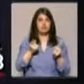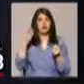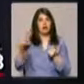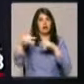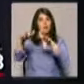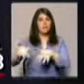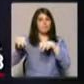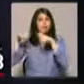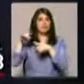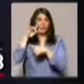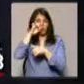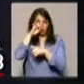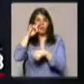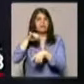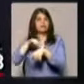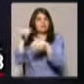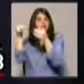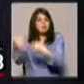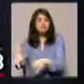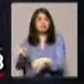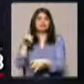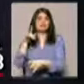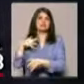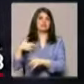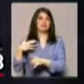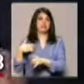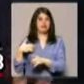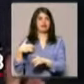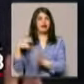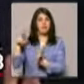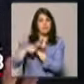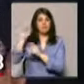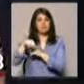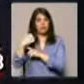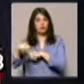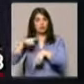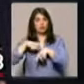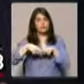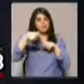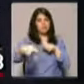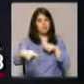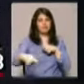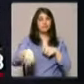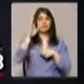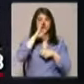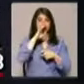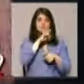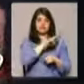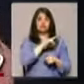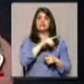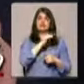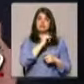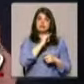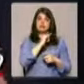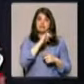parlamento anual que tem até sexta-feira para aprovar este prolongar do prazo uma coisa é certa apresentar aqui em